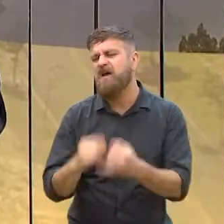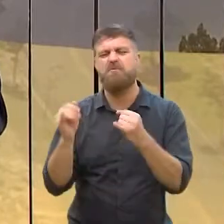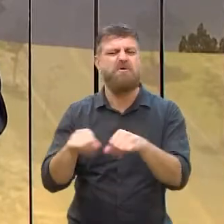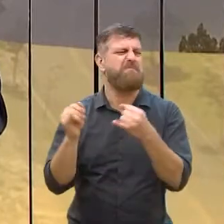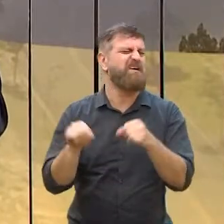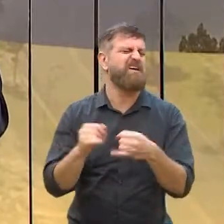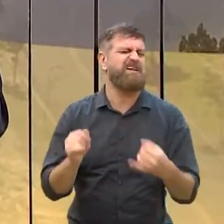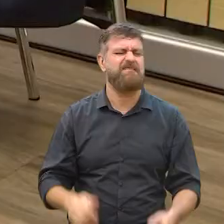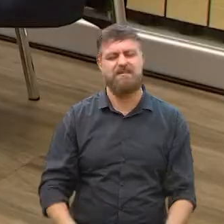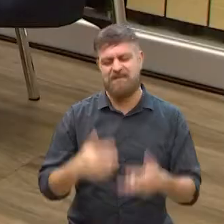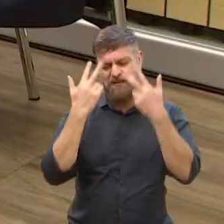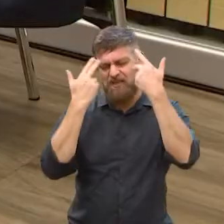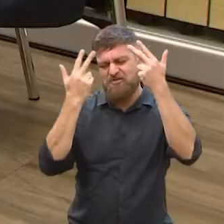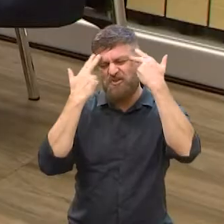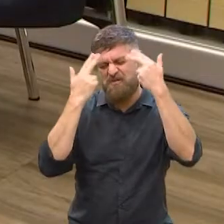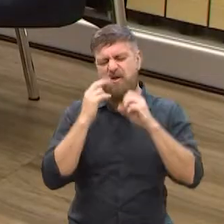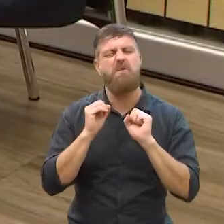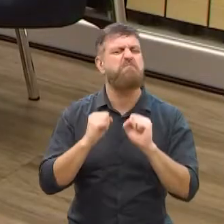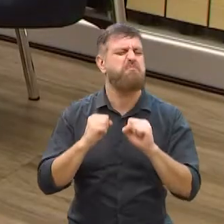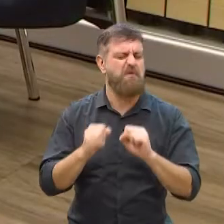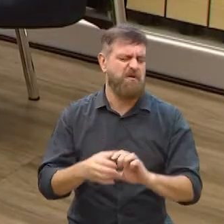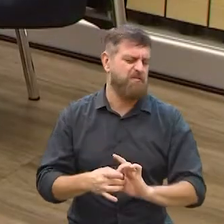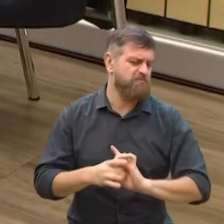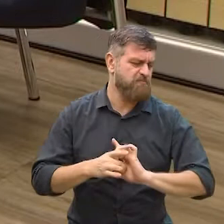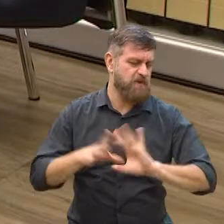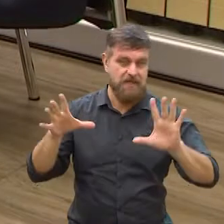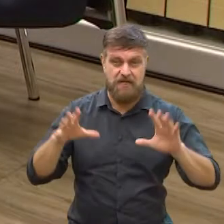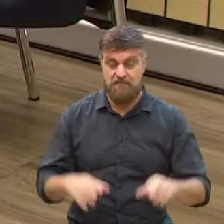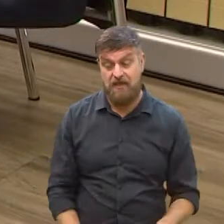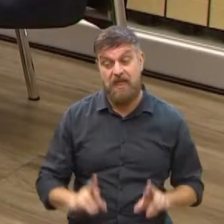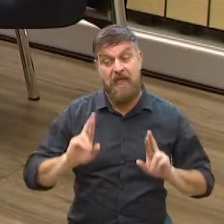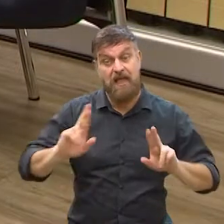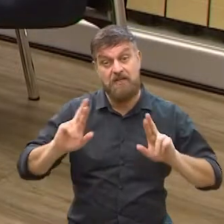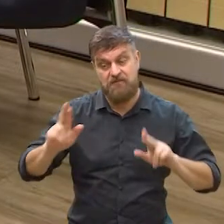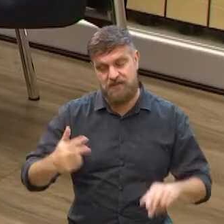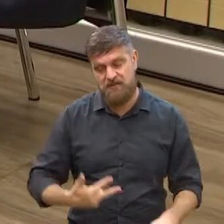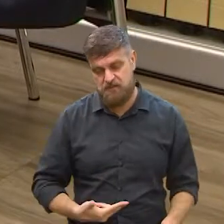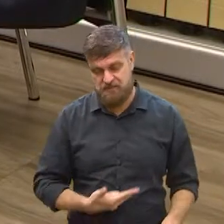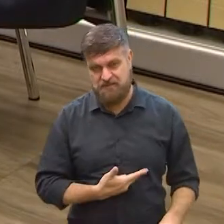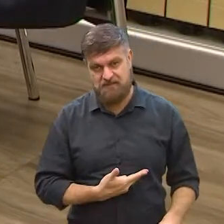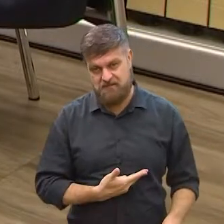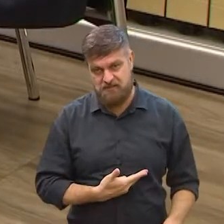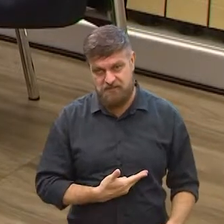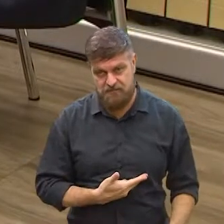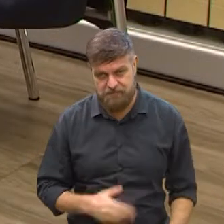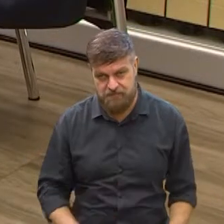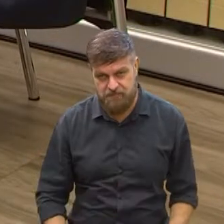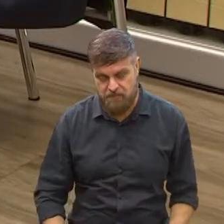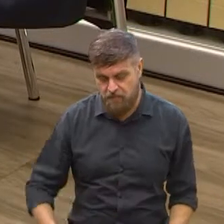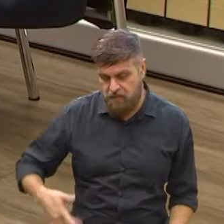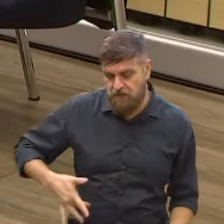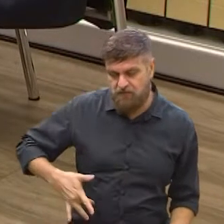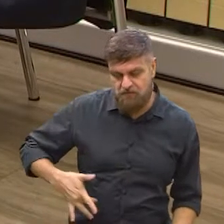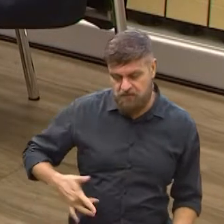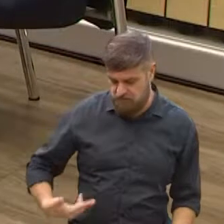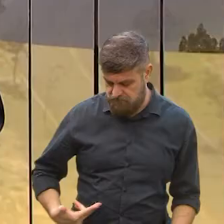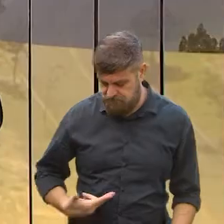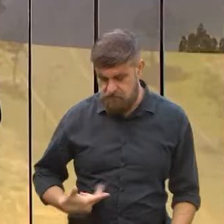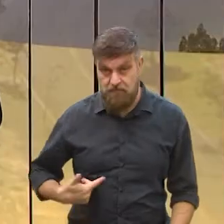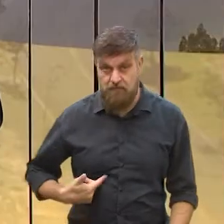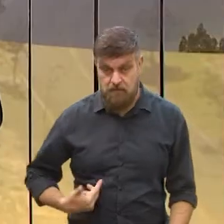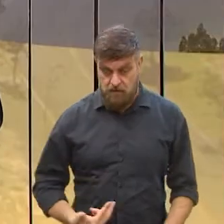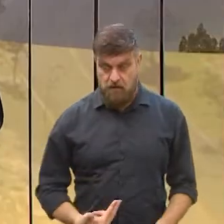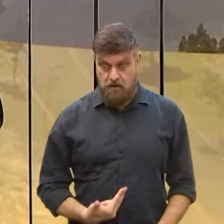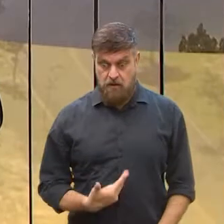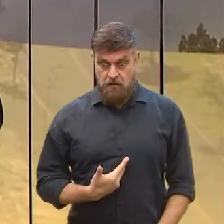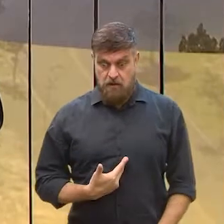cirurgia achando que a cirurgia é tão simples quanto uma cirurgia de vesícula, de hérnia. Não é. É uma cirurgia de grande porte,